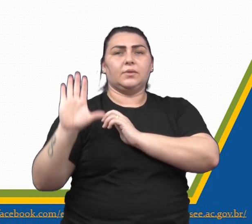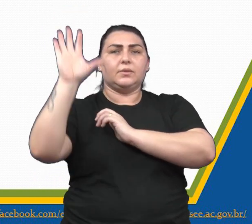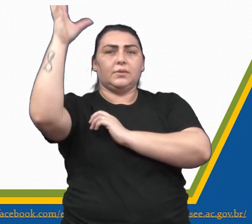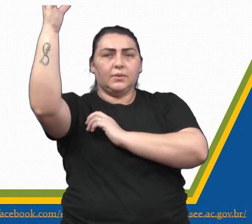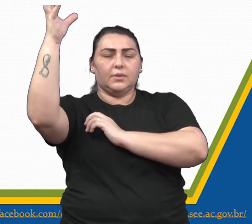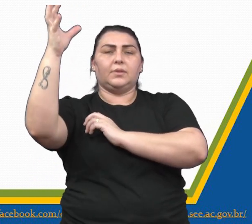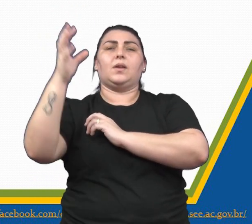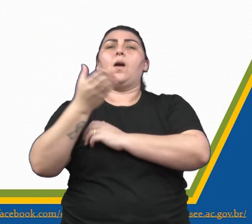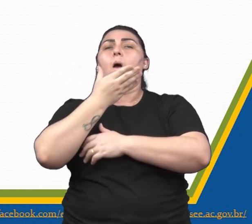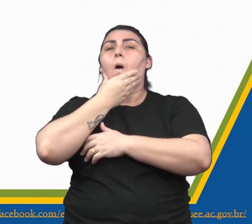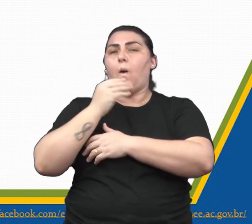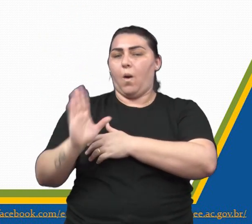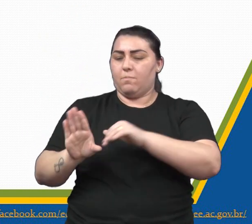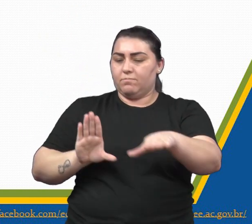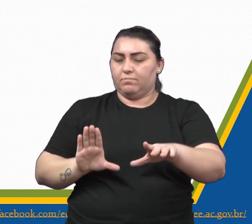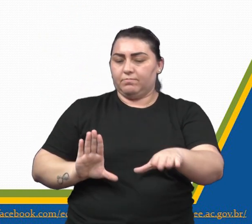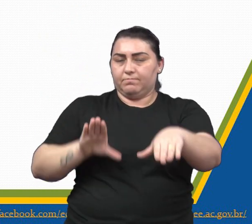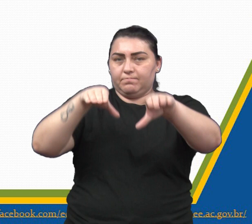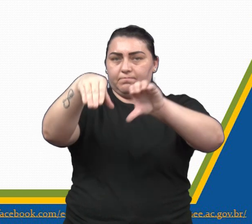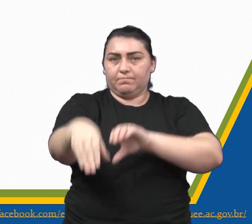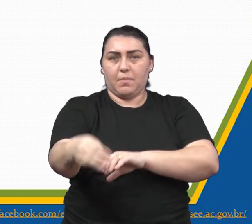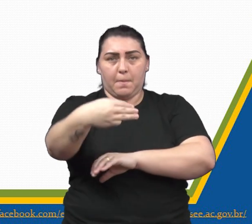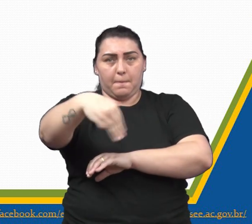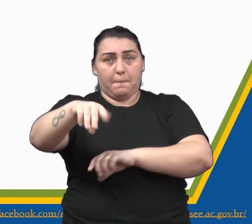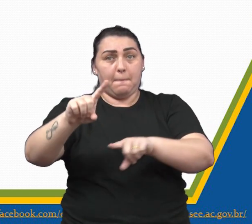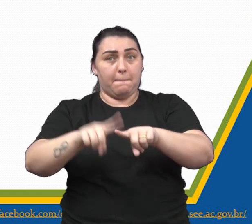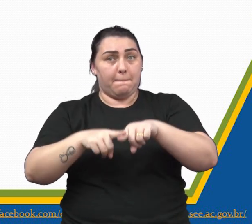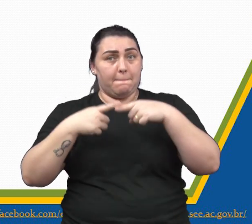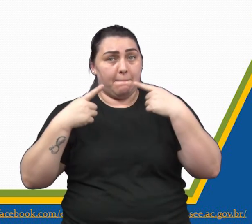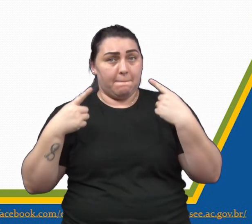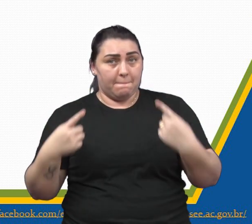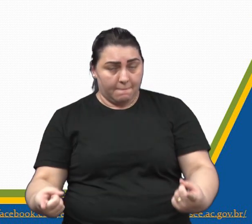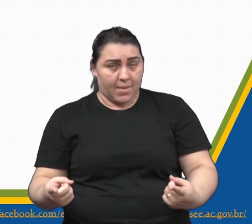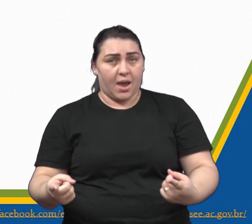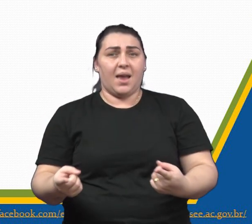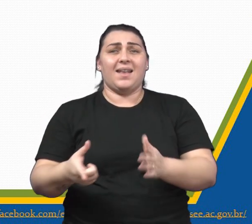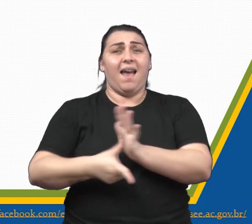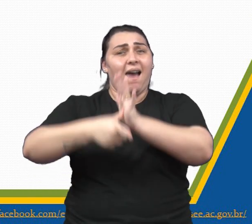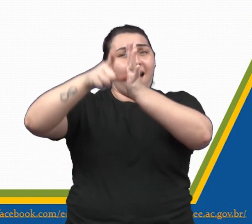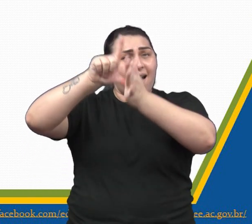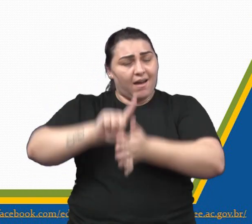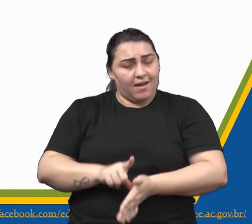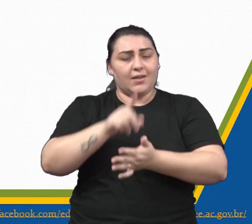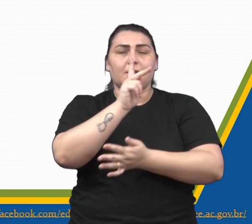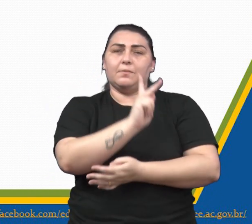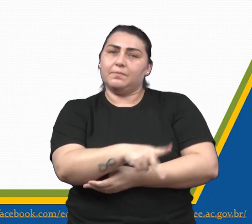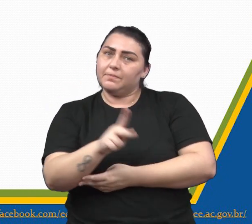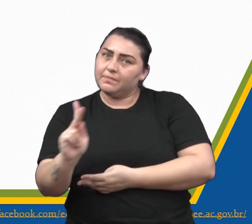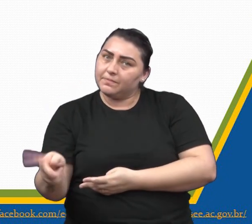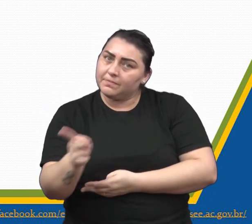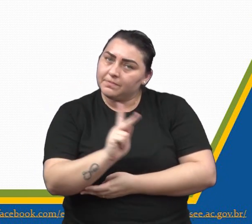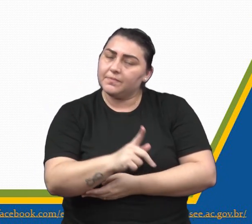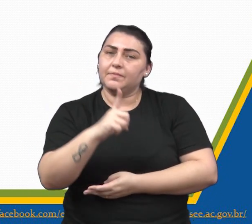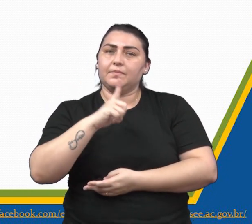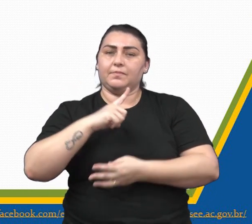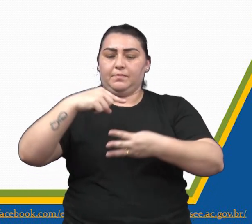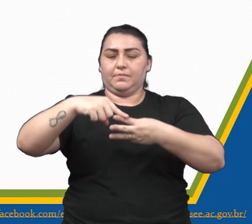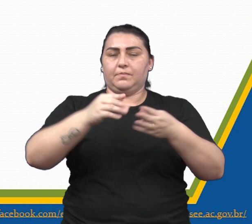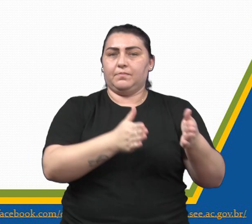Greito formou-se em matemática, mas já fora professor. Temos 2 formas verbais neste